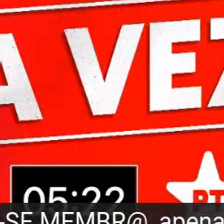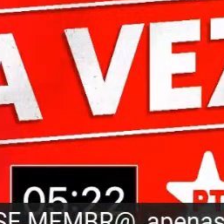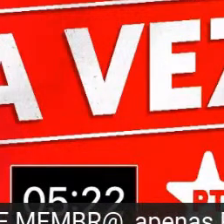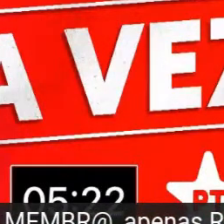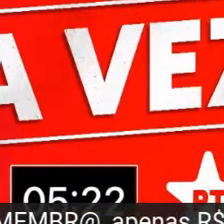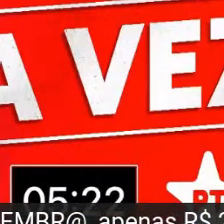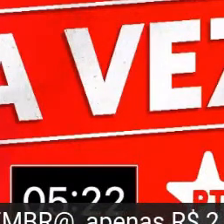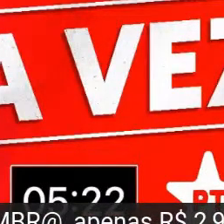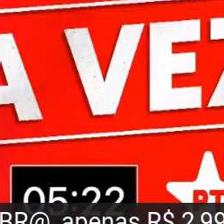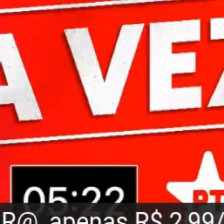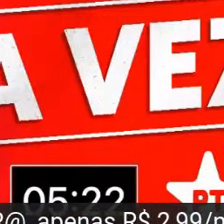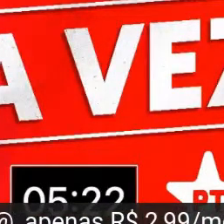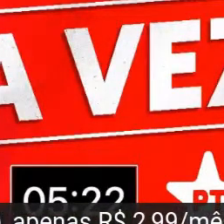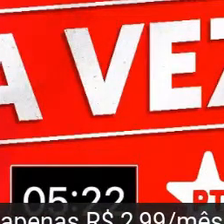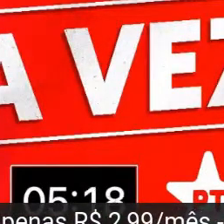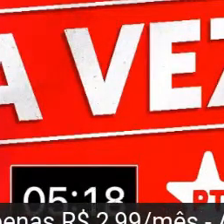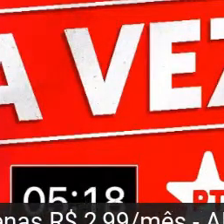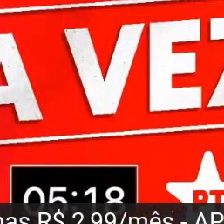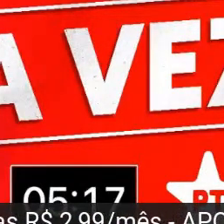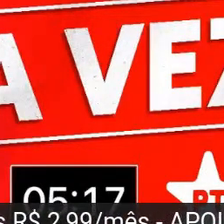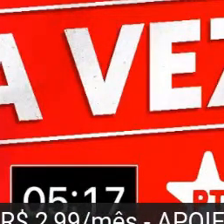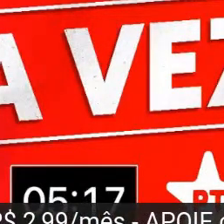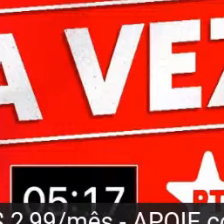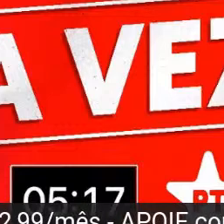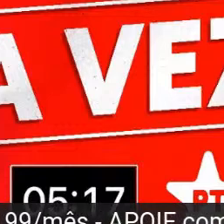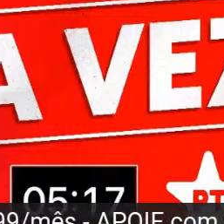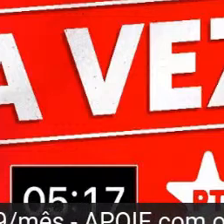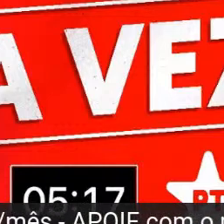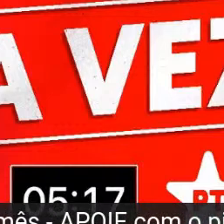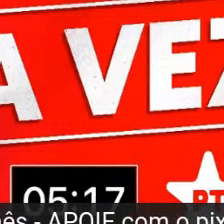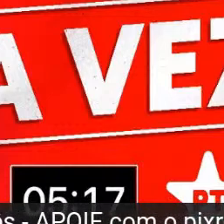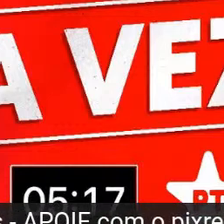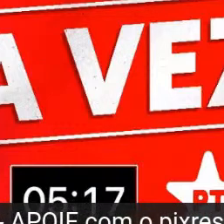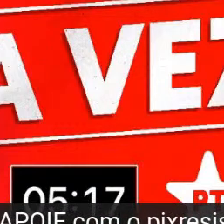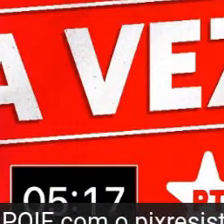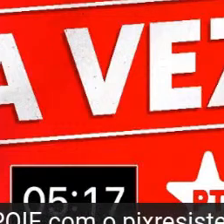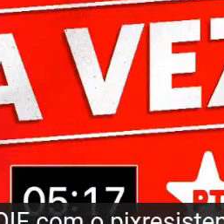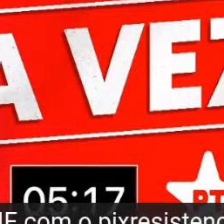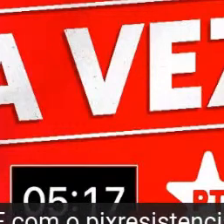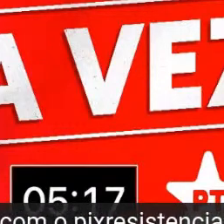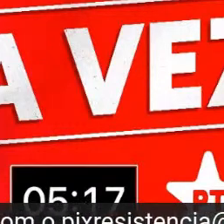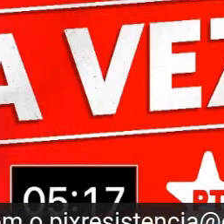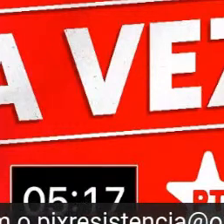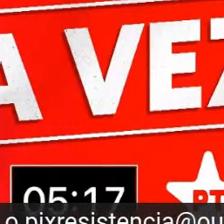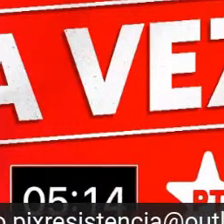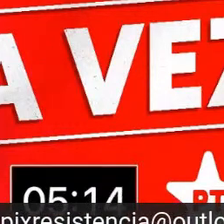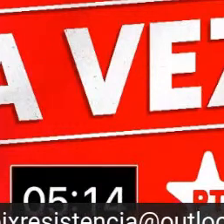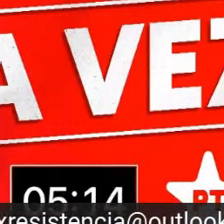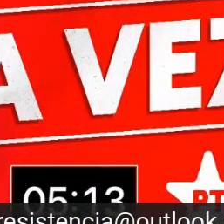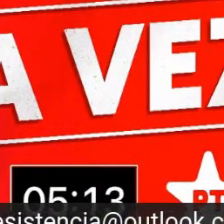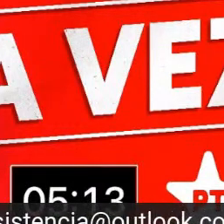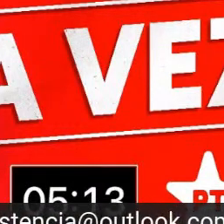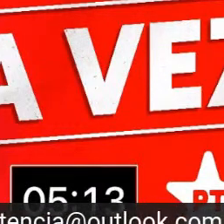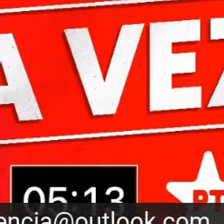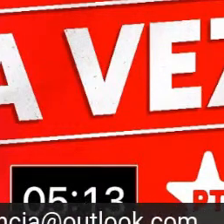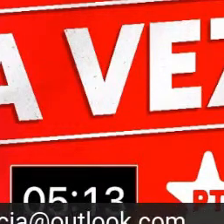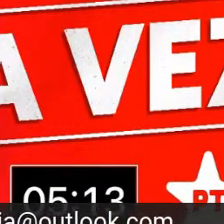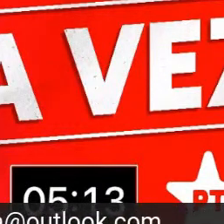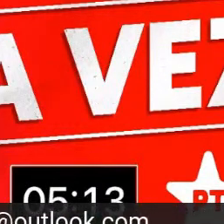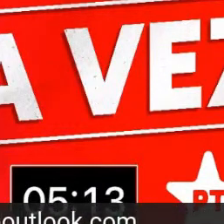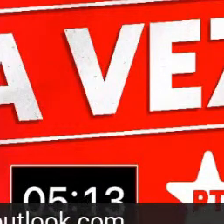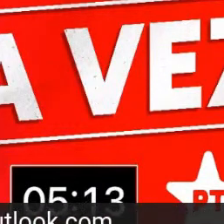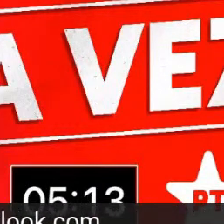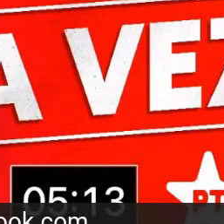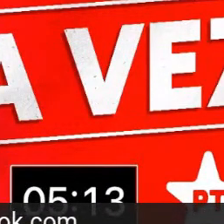que sabe o que viveu, nosso povo conhece. Coração não esquece, é que